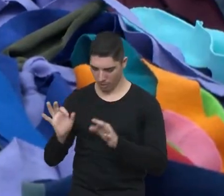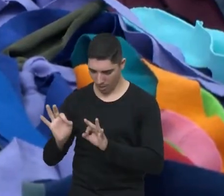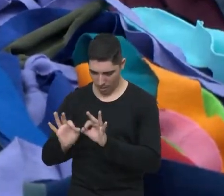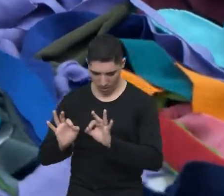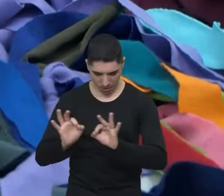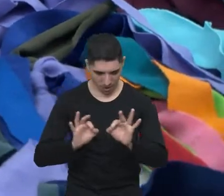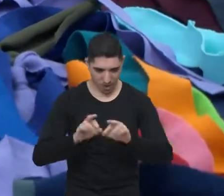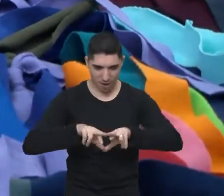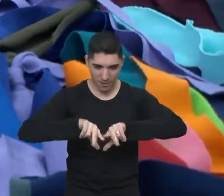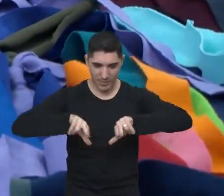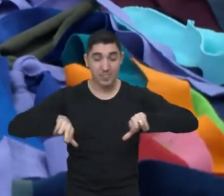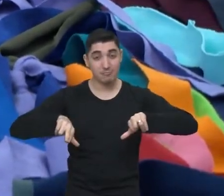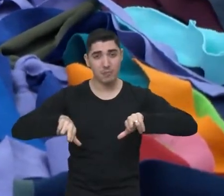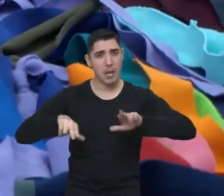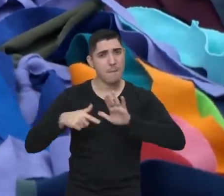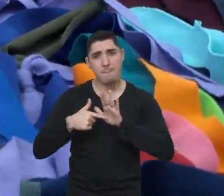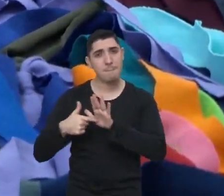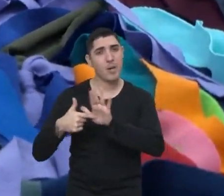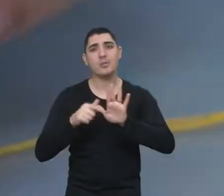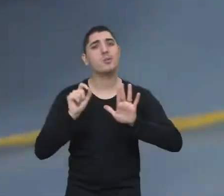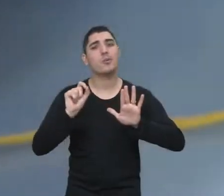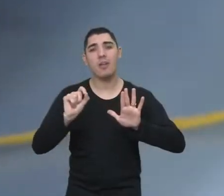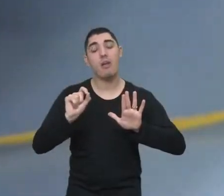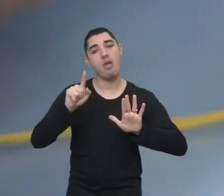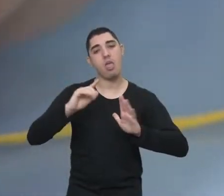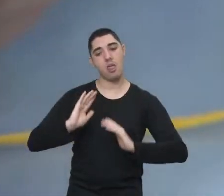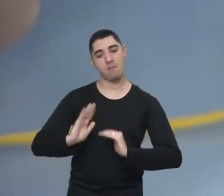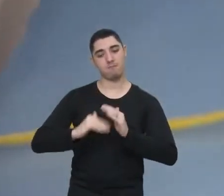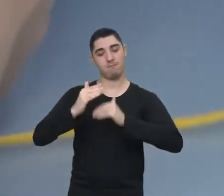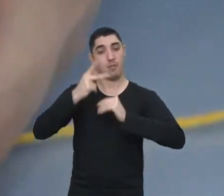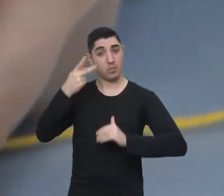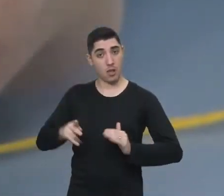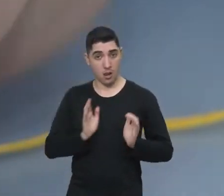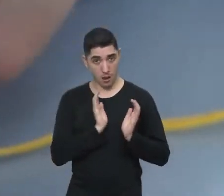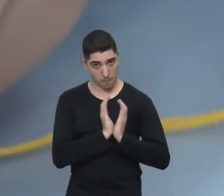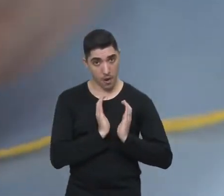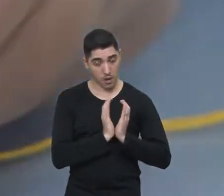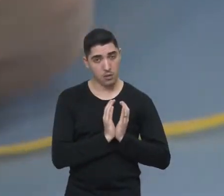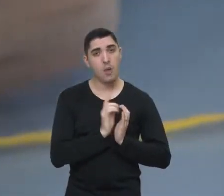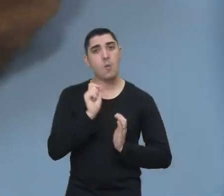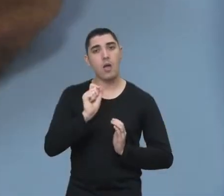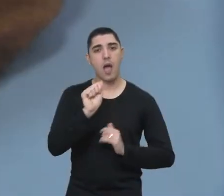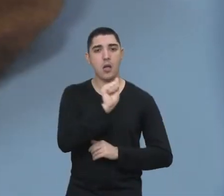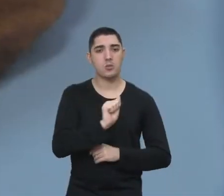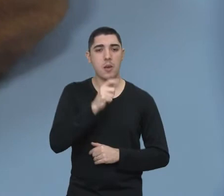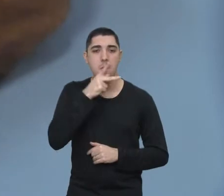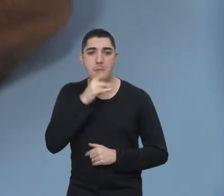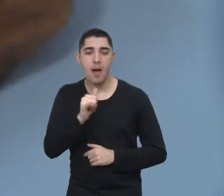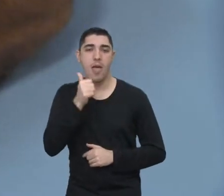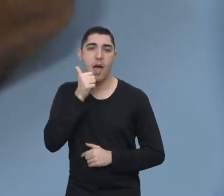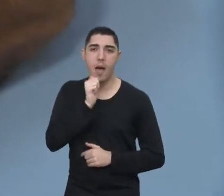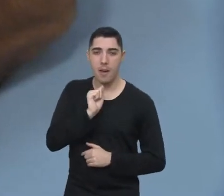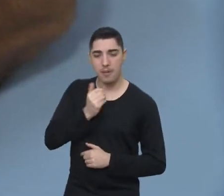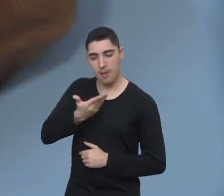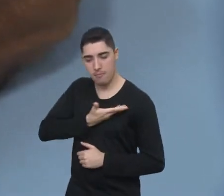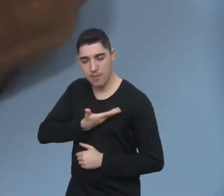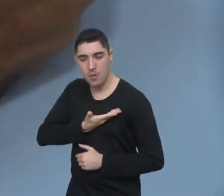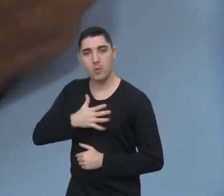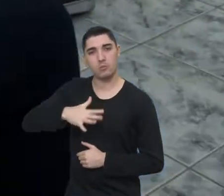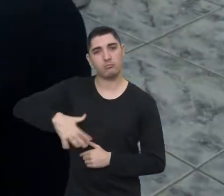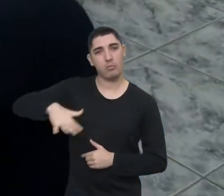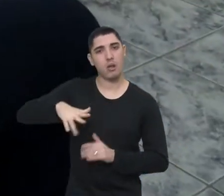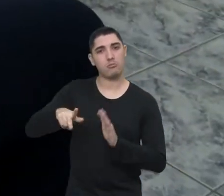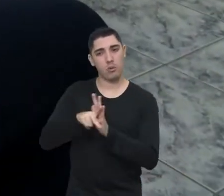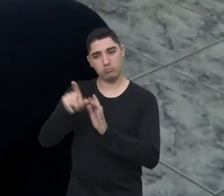As mãos que desempenham pequenas tarefas são sinais de grandes avanços aqui na APAI, a Associação de Pais e Amigos dos